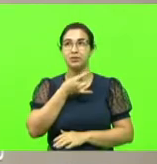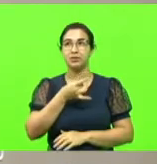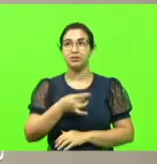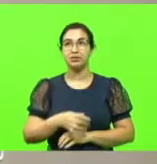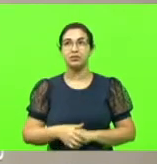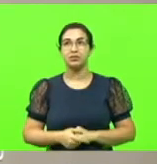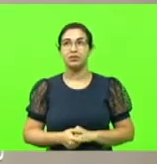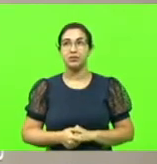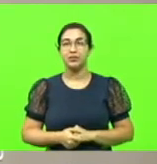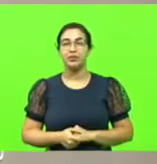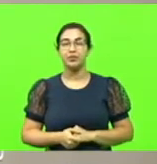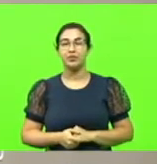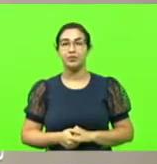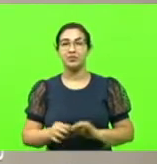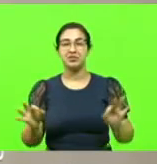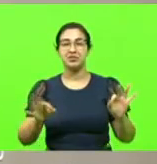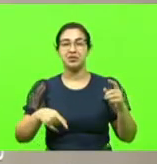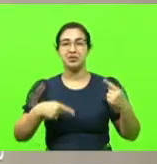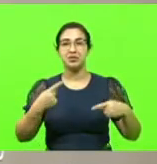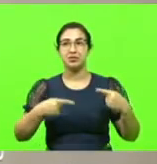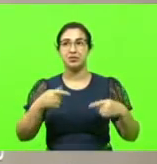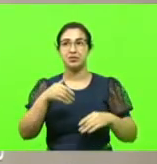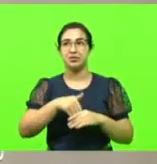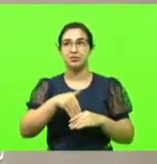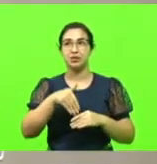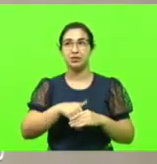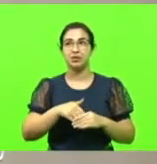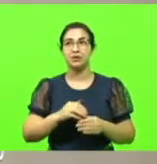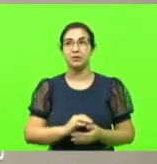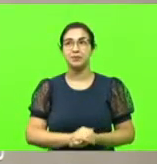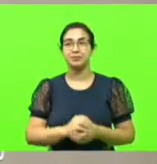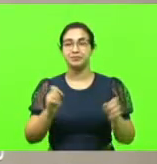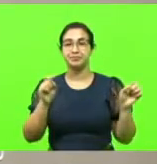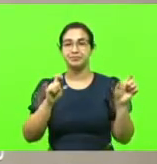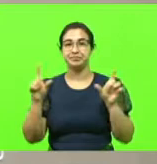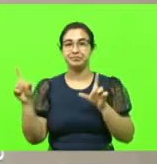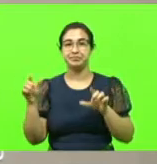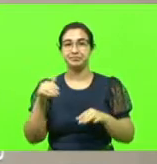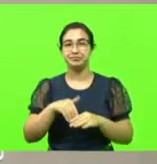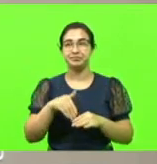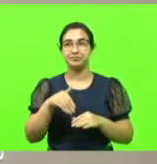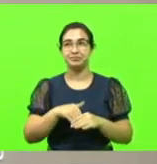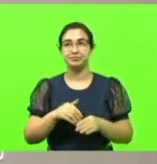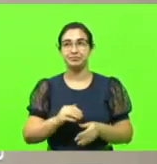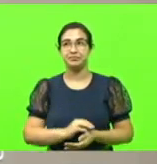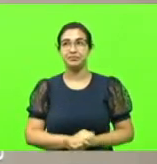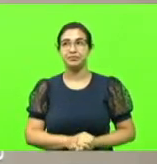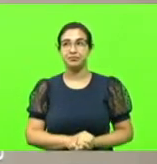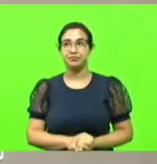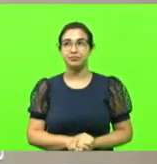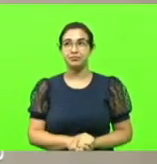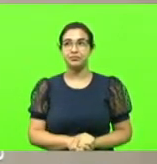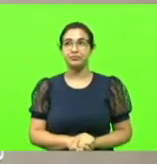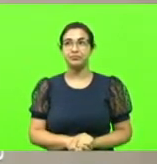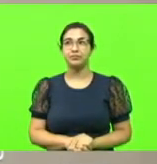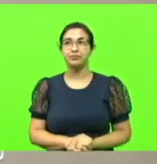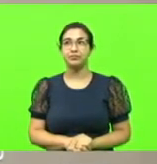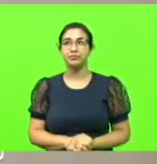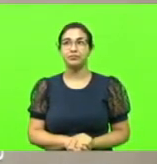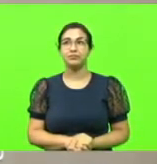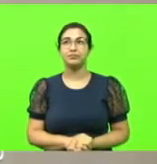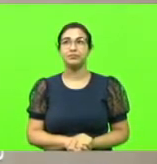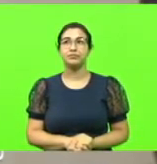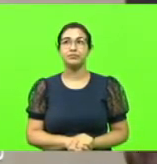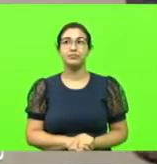Não havendo quem queira discutir, em votação. Peço à assessoria que abra o painel para que os senhores e senhoras deputados possam exercer seu direito de voto. Presidente.